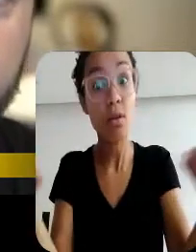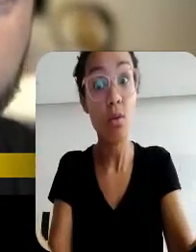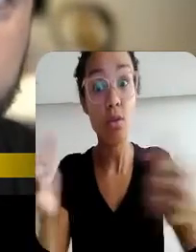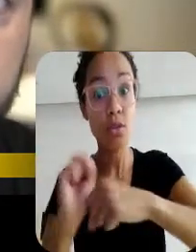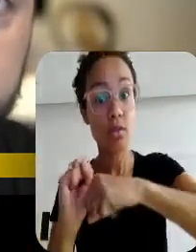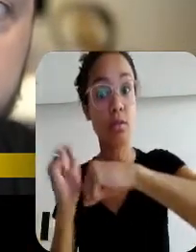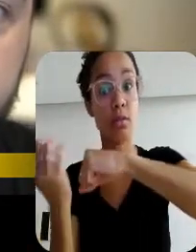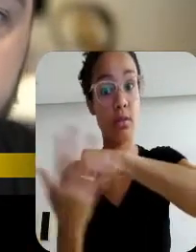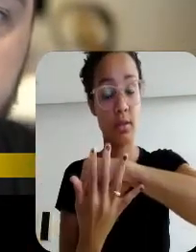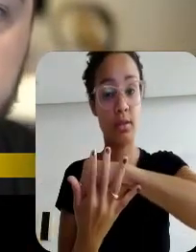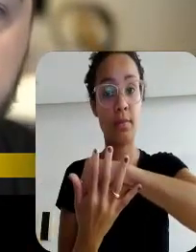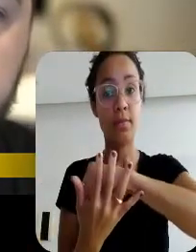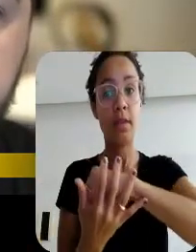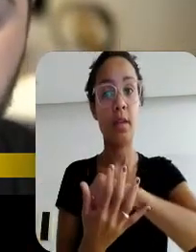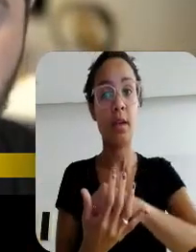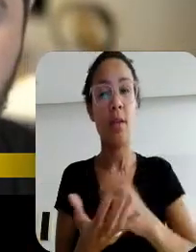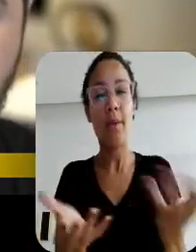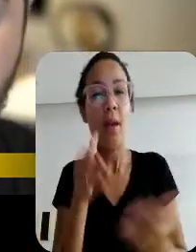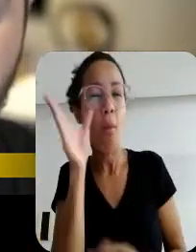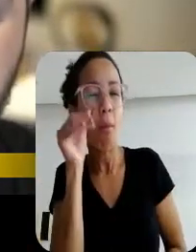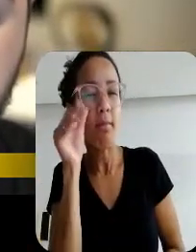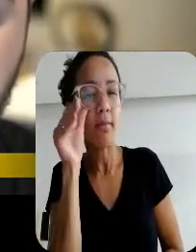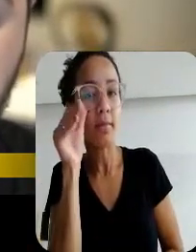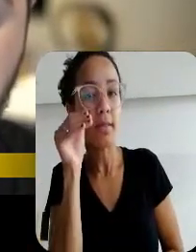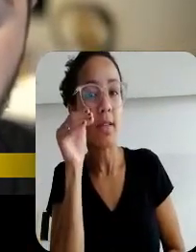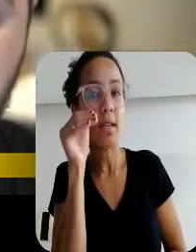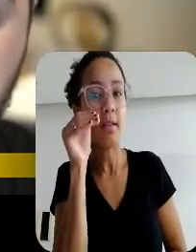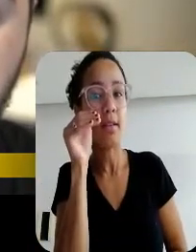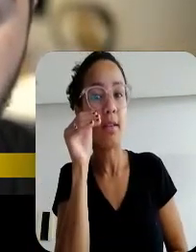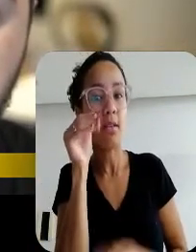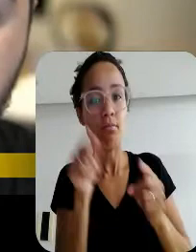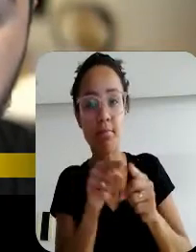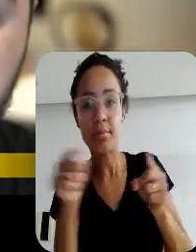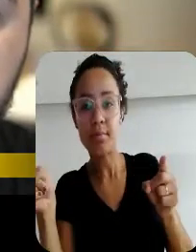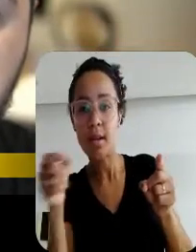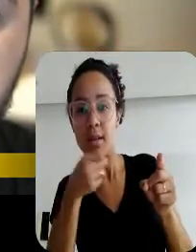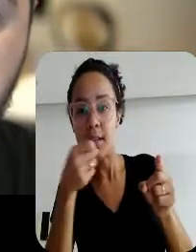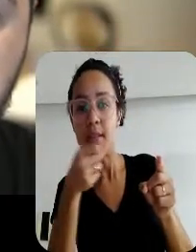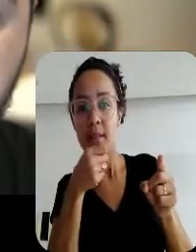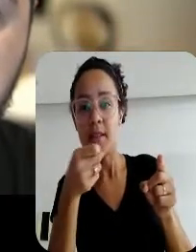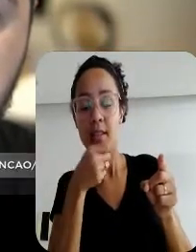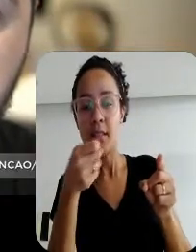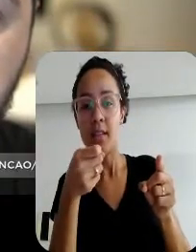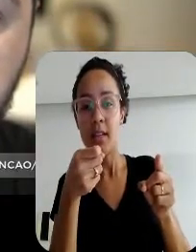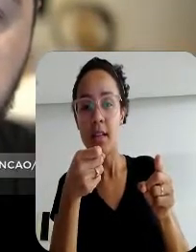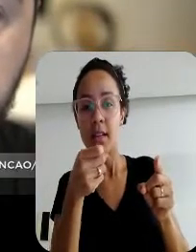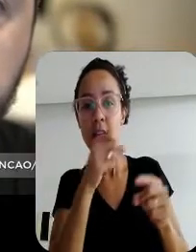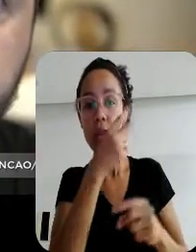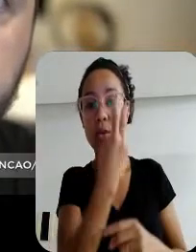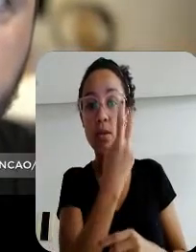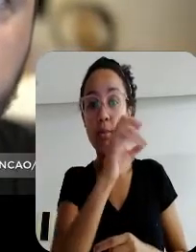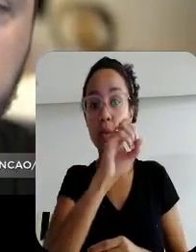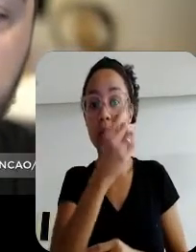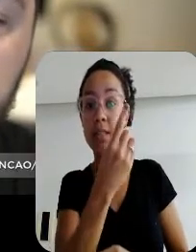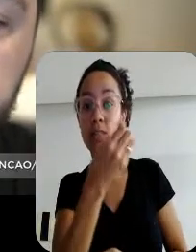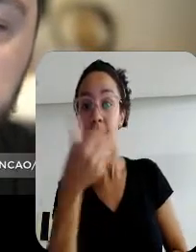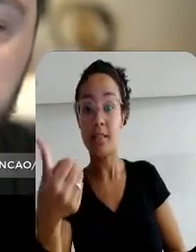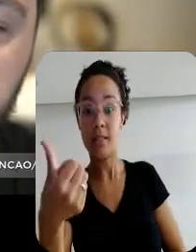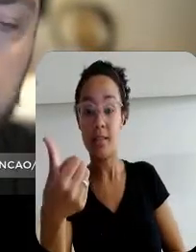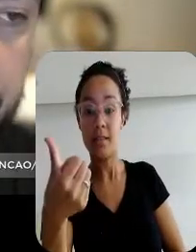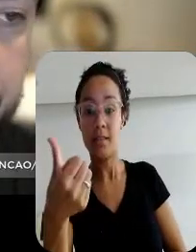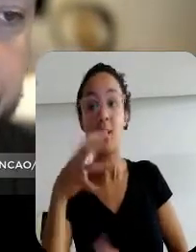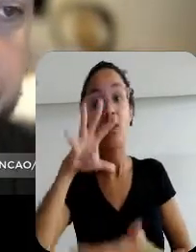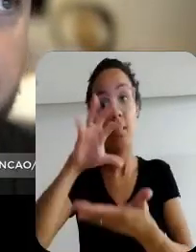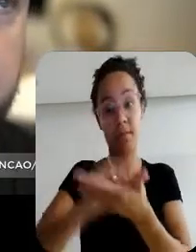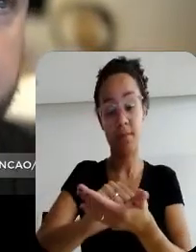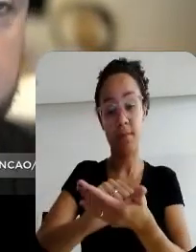é 2016, esse episódio. Foi lá que a gente gravou isso. Então eu vou deixar esse trechinho do Nerdcast tocando para vocês por 2 minutos